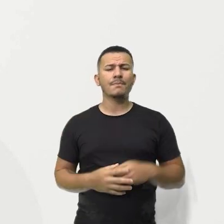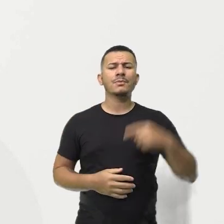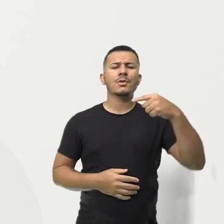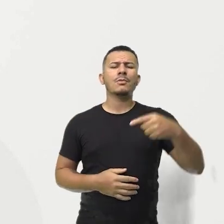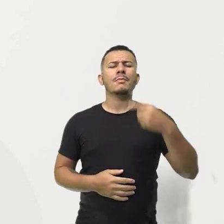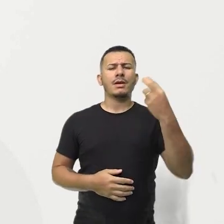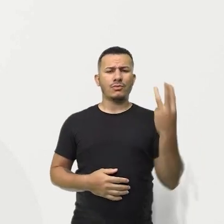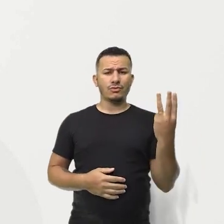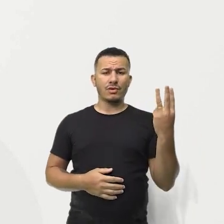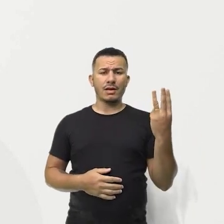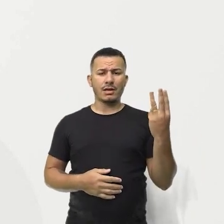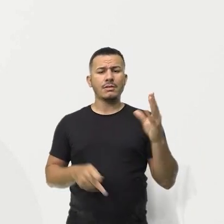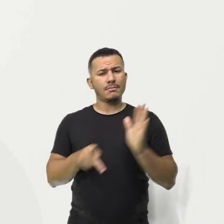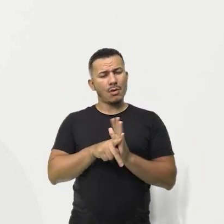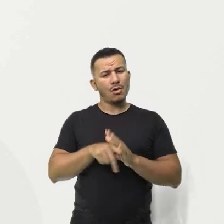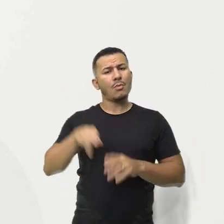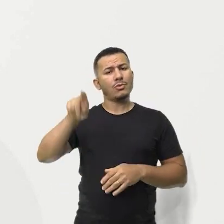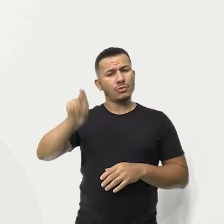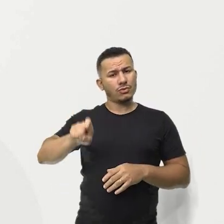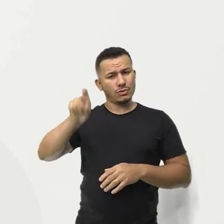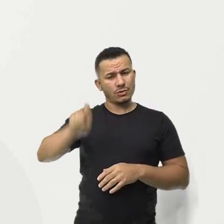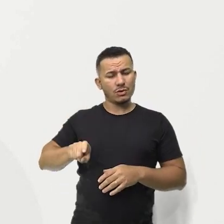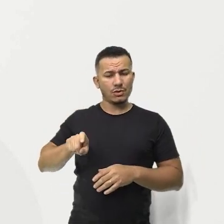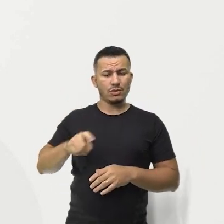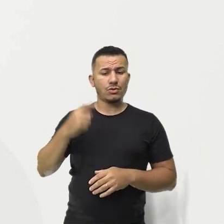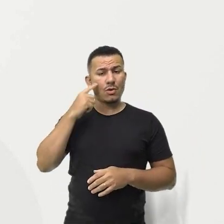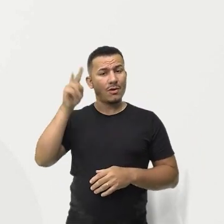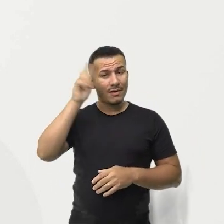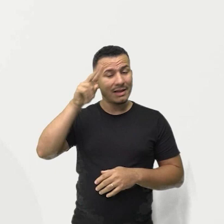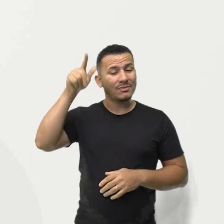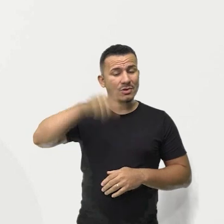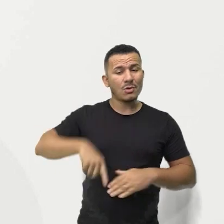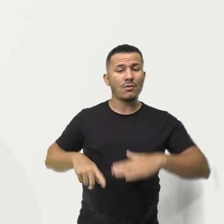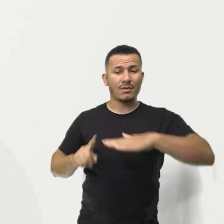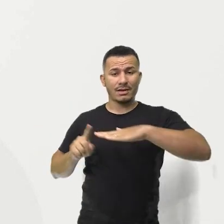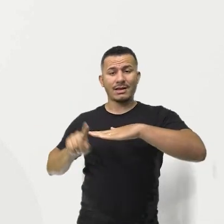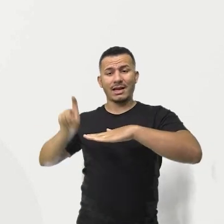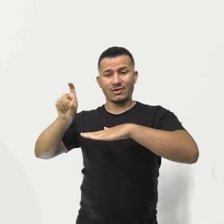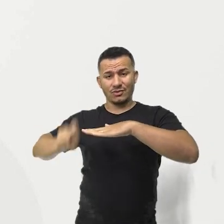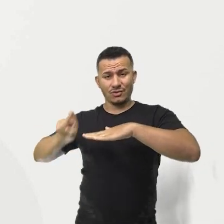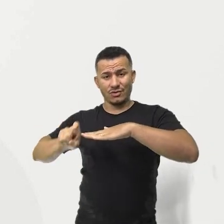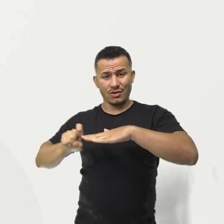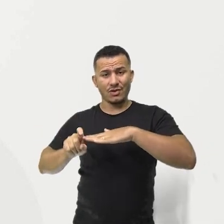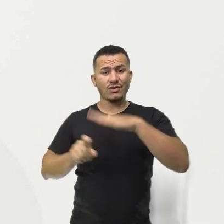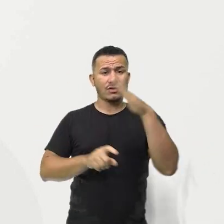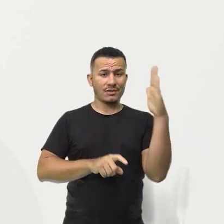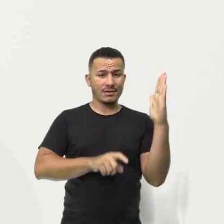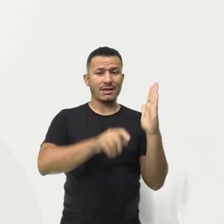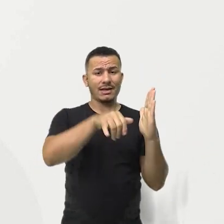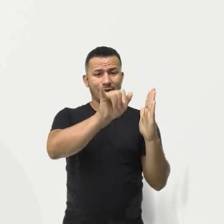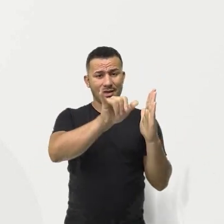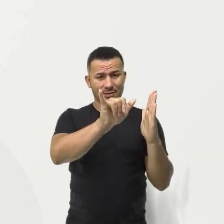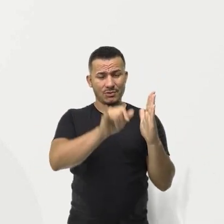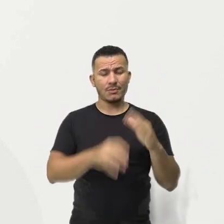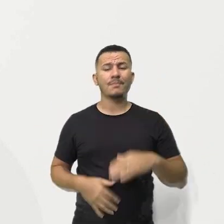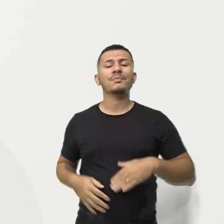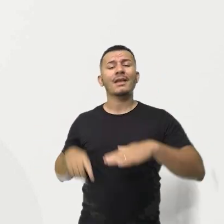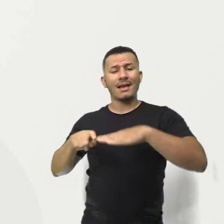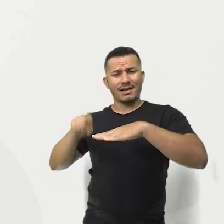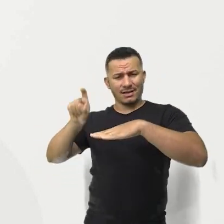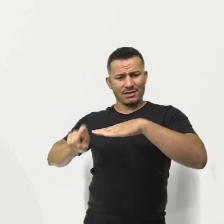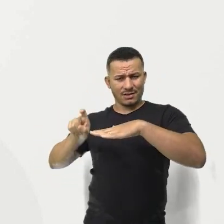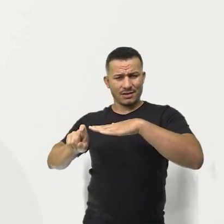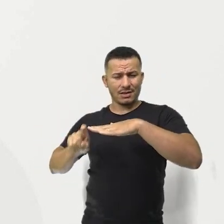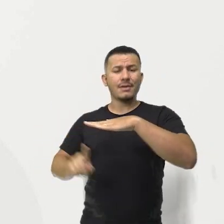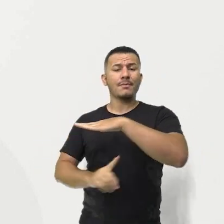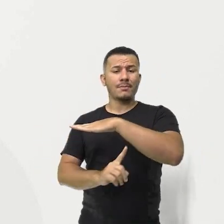ó. O menos 3 do x, ó, lembra que esse cara aqui é x e esse outro aqui é y? No